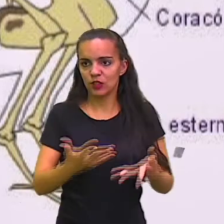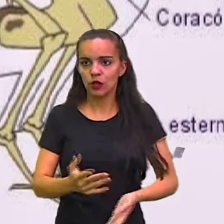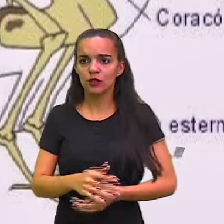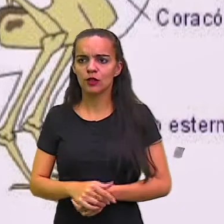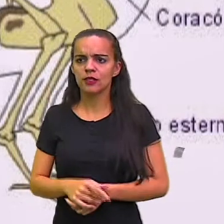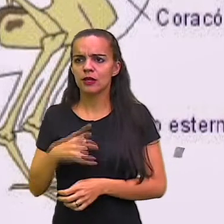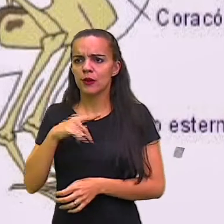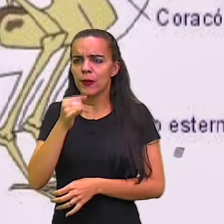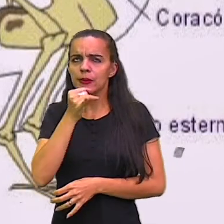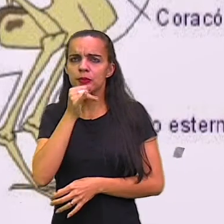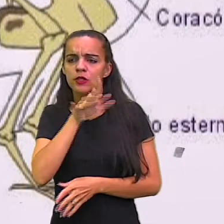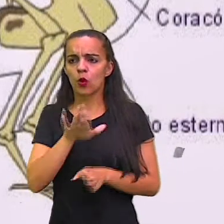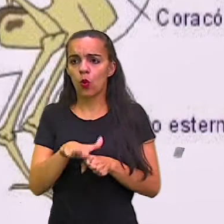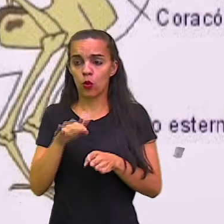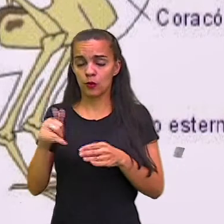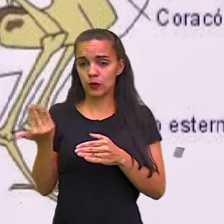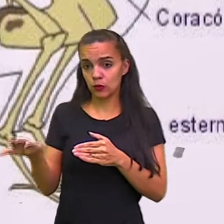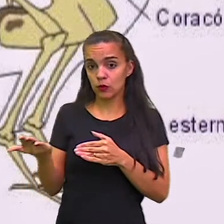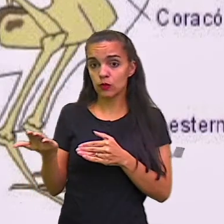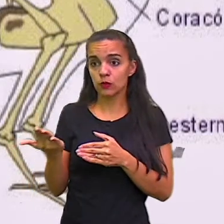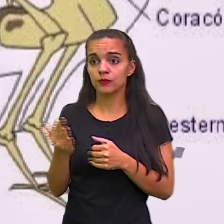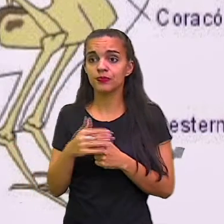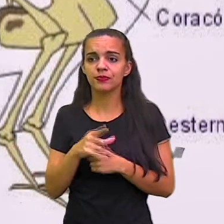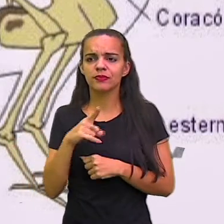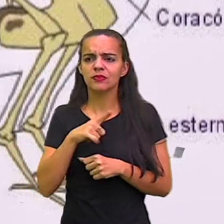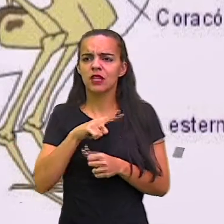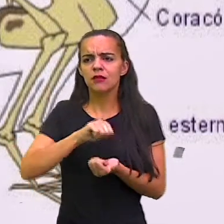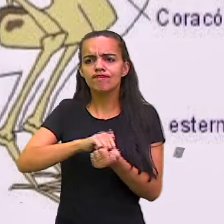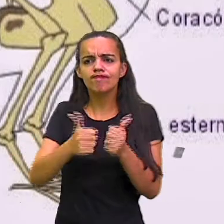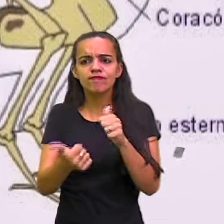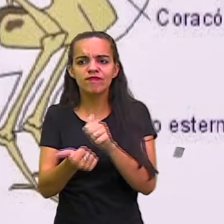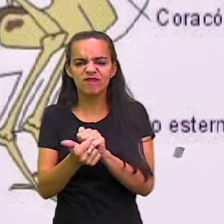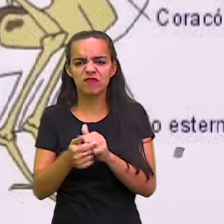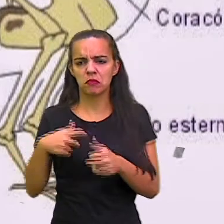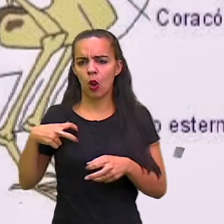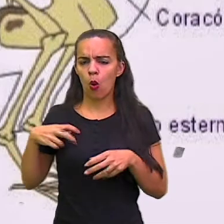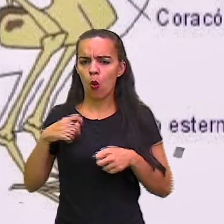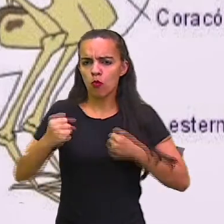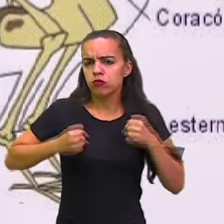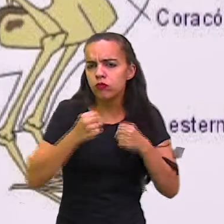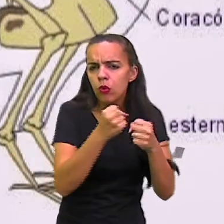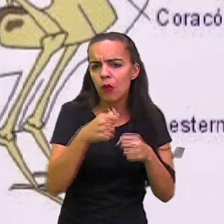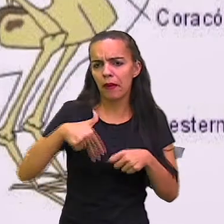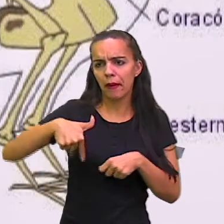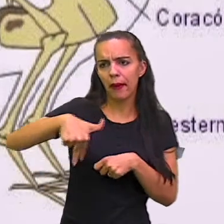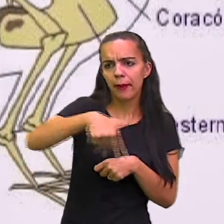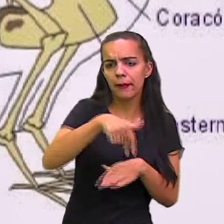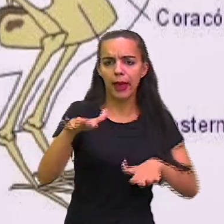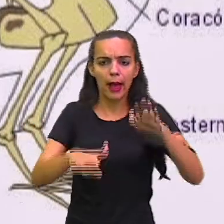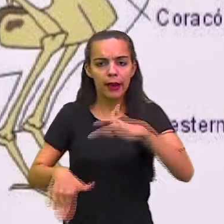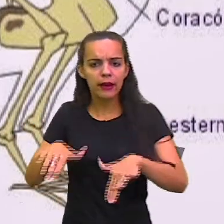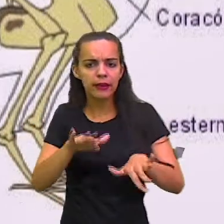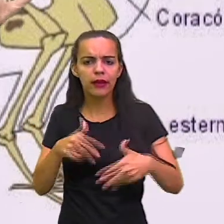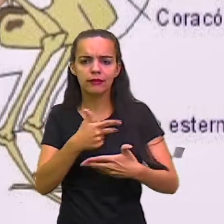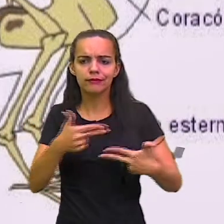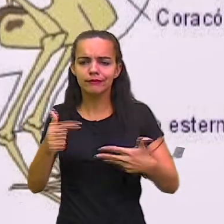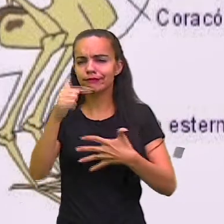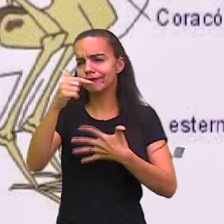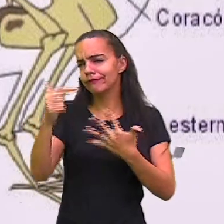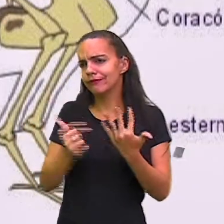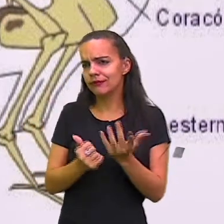os posteriores são fortes e adaptadas para correr caminhar nadar saltar